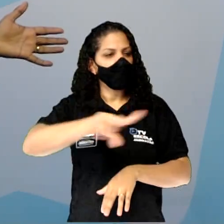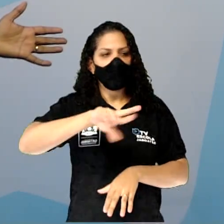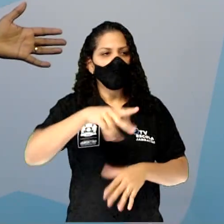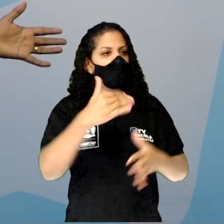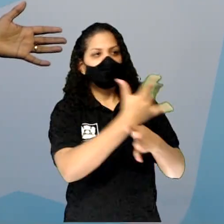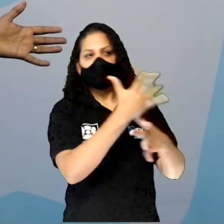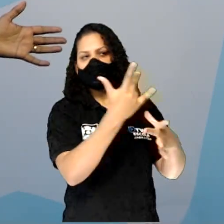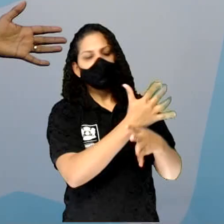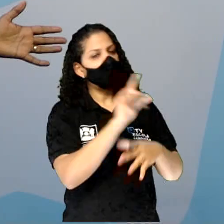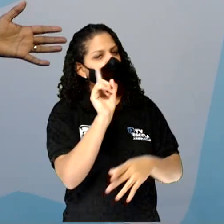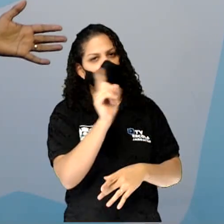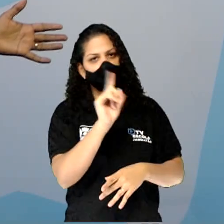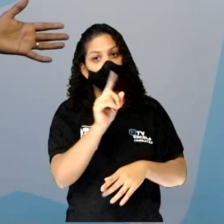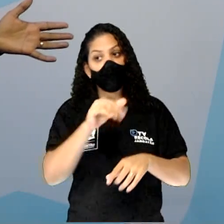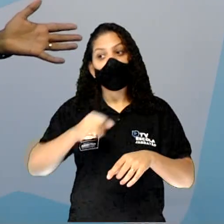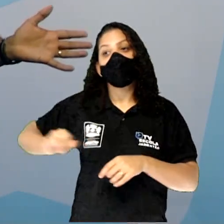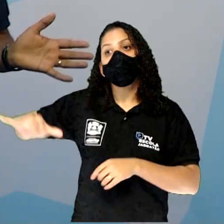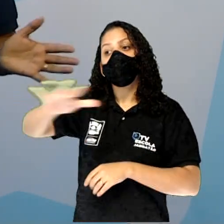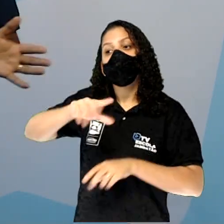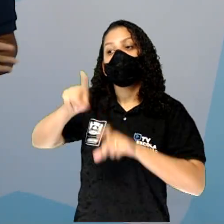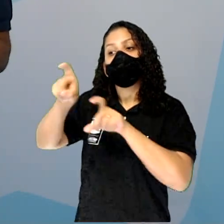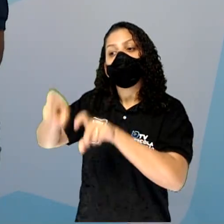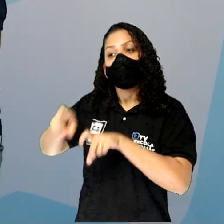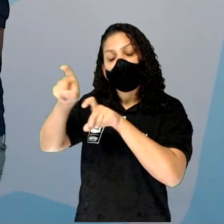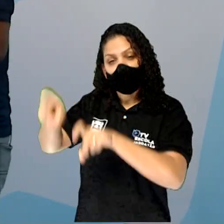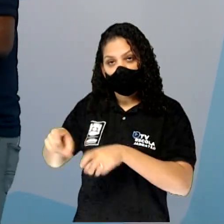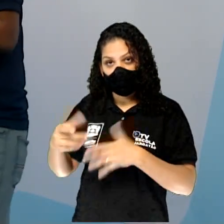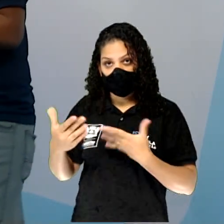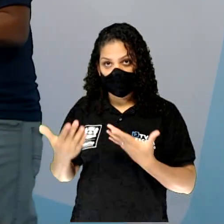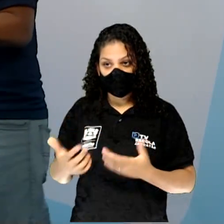no campo. Entre